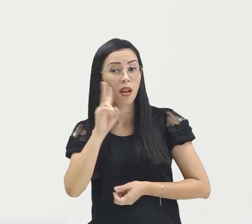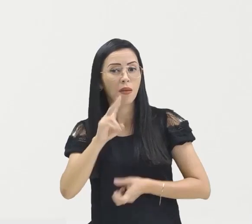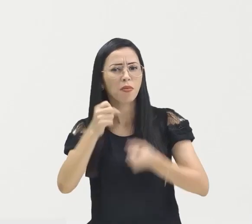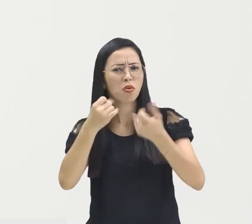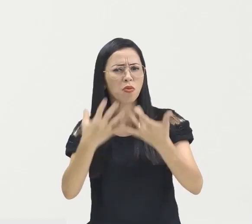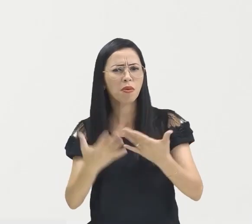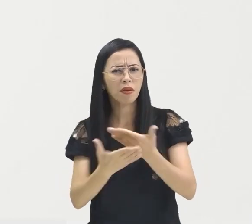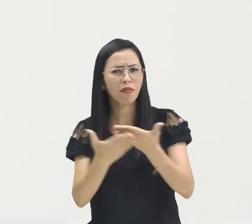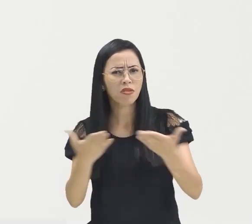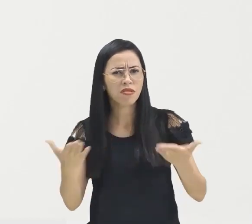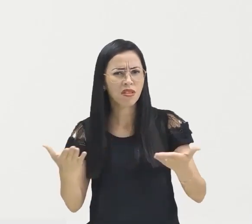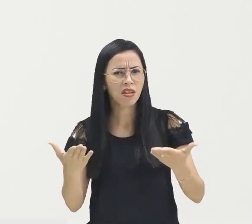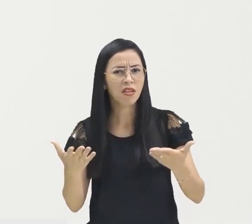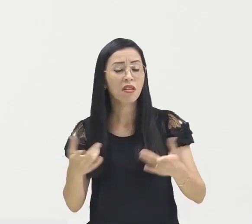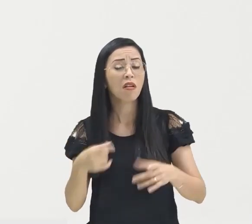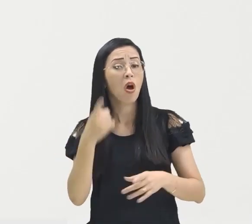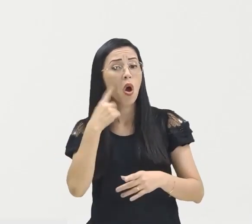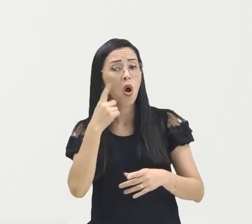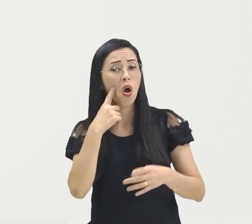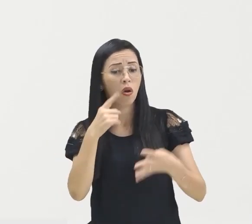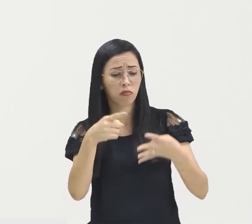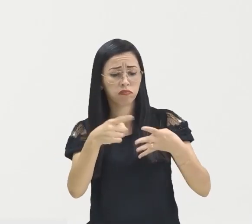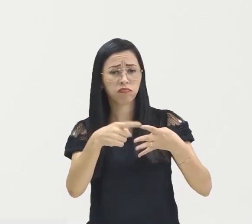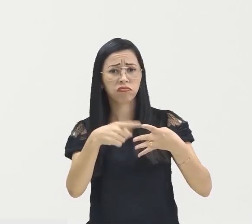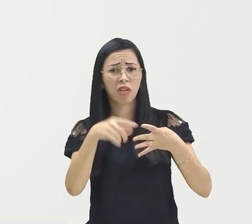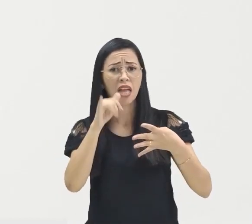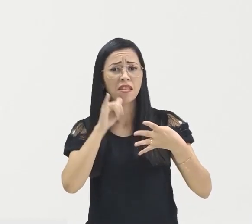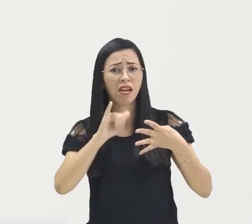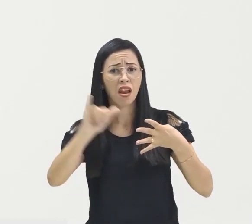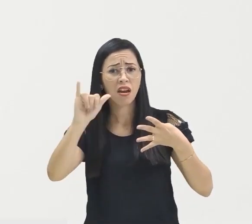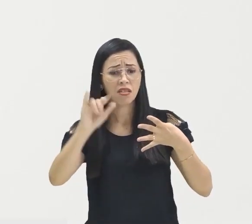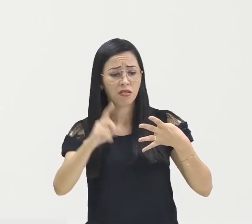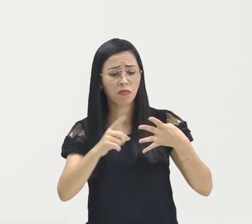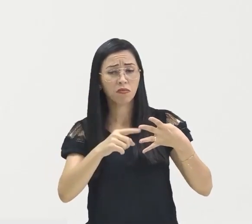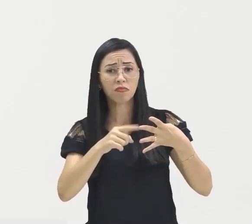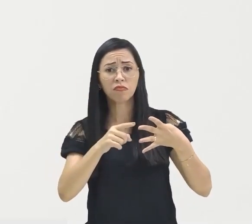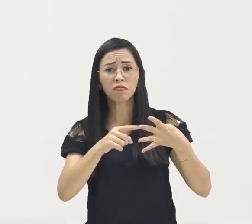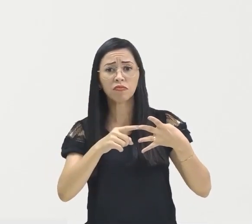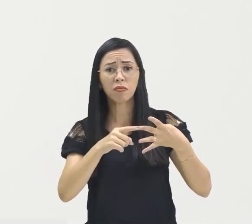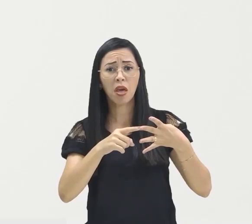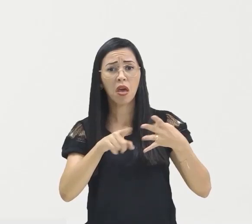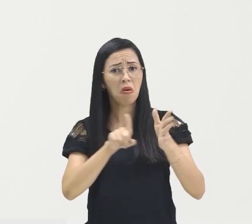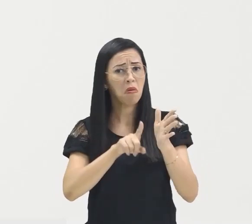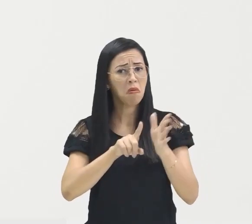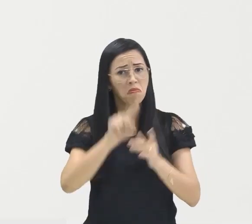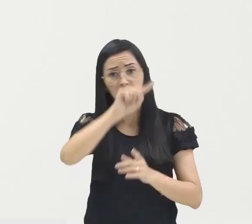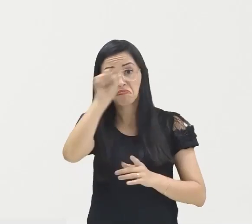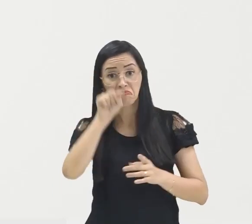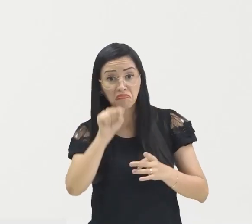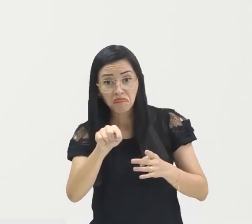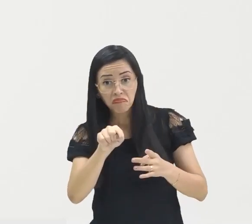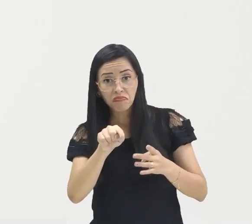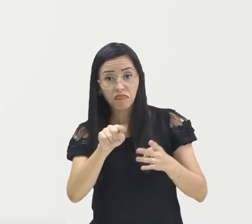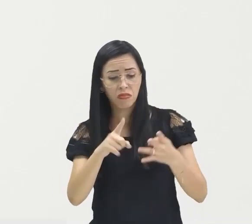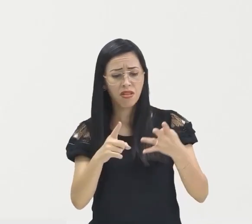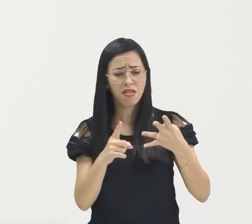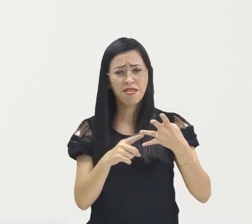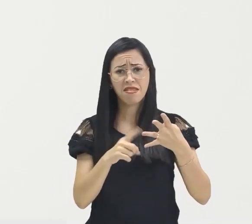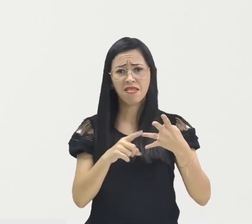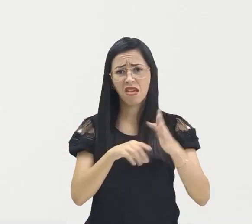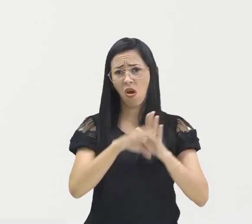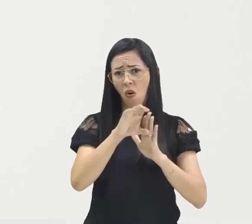É uma declaração, gente? É uma pergunta, ou seja, na letra B, uma interrogação? Ou